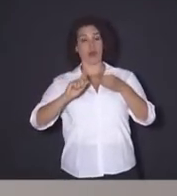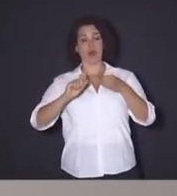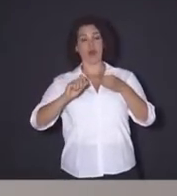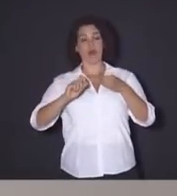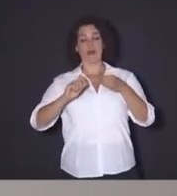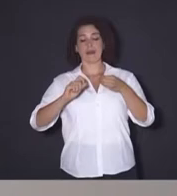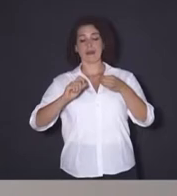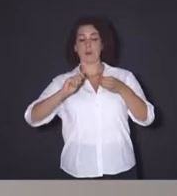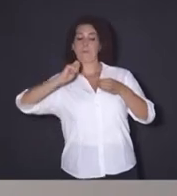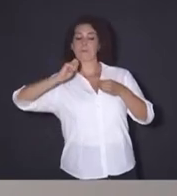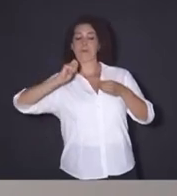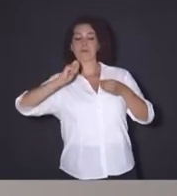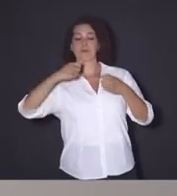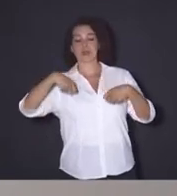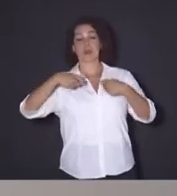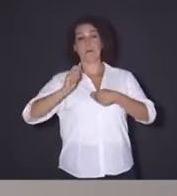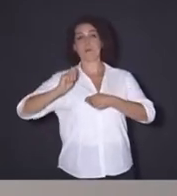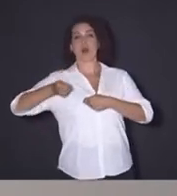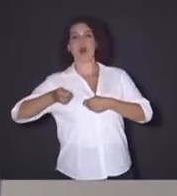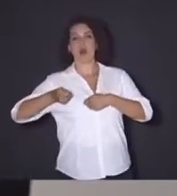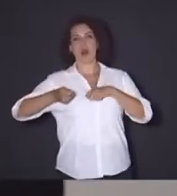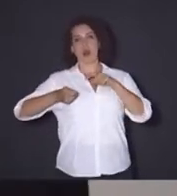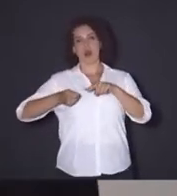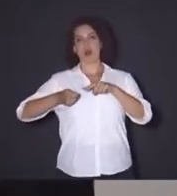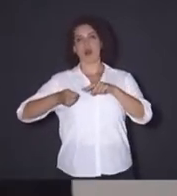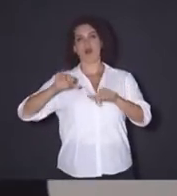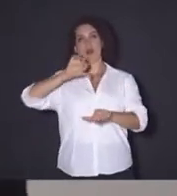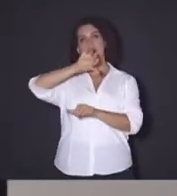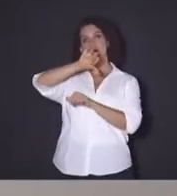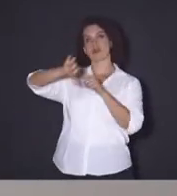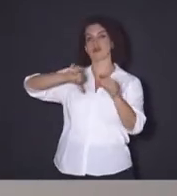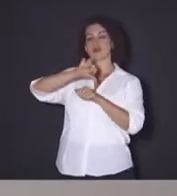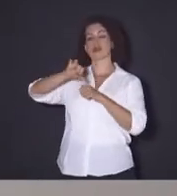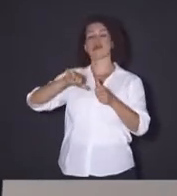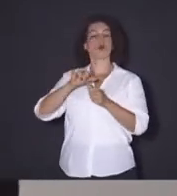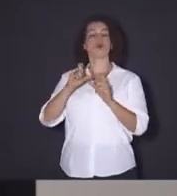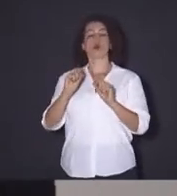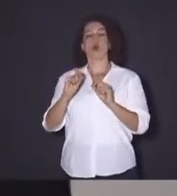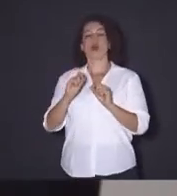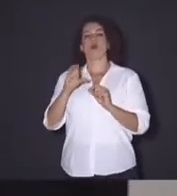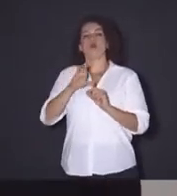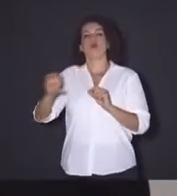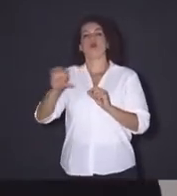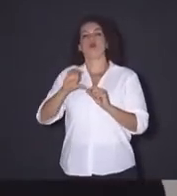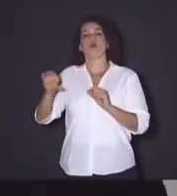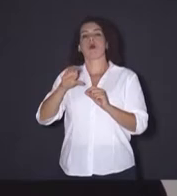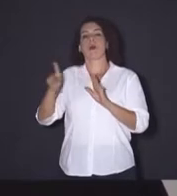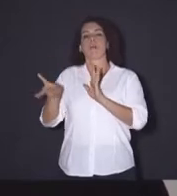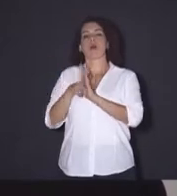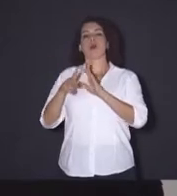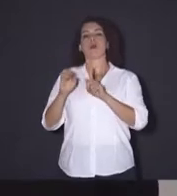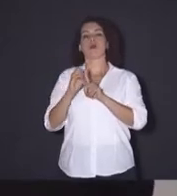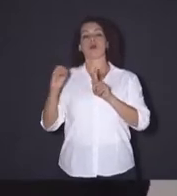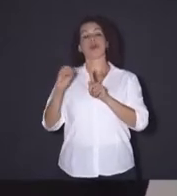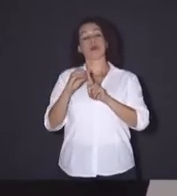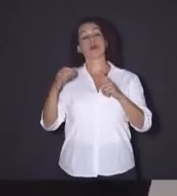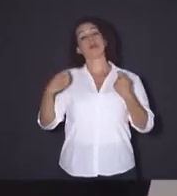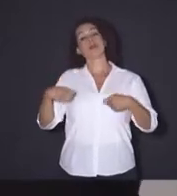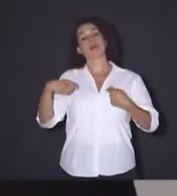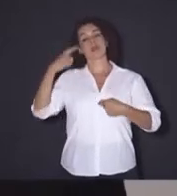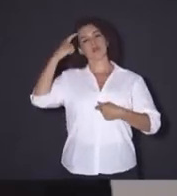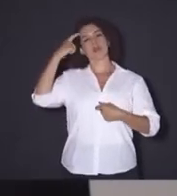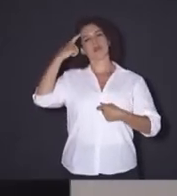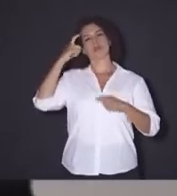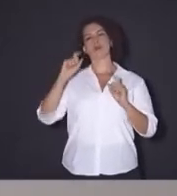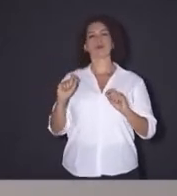conteúdos poderão indiretamente gerar recursos para uma grande corporação como é o Google. E por isso que precisamos problematizar, Jackson, se